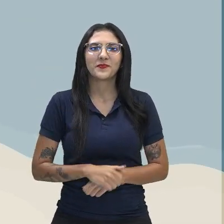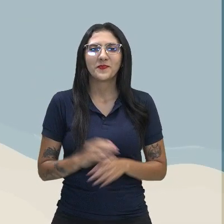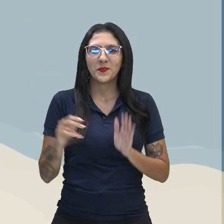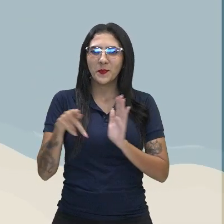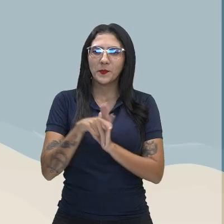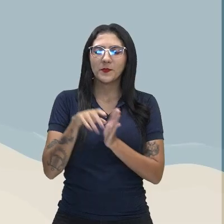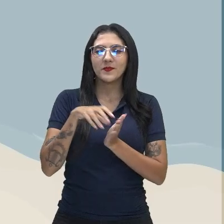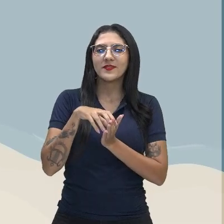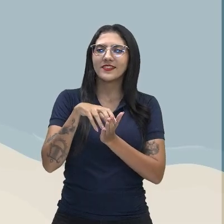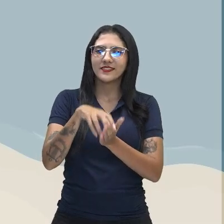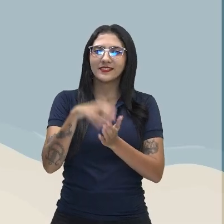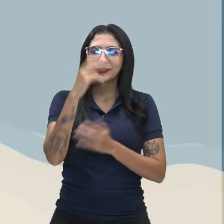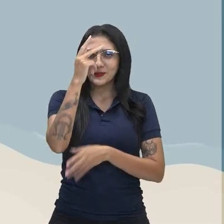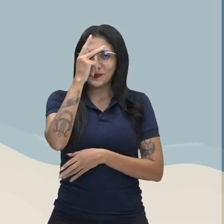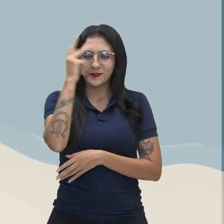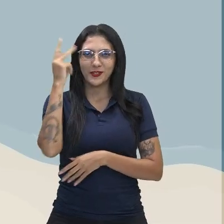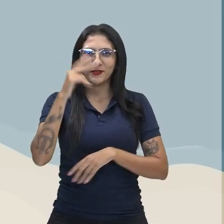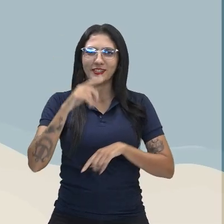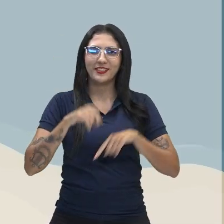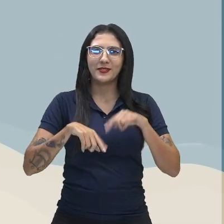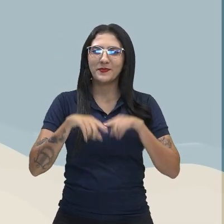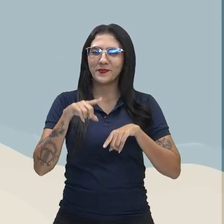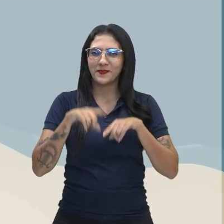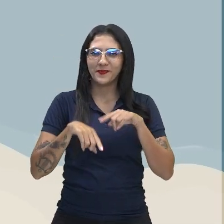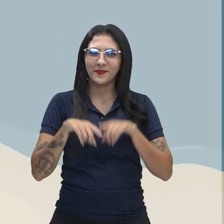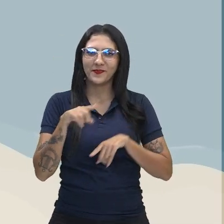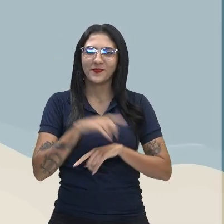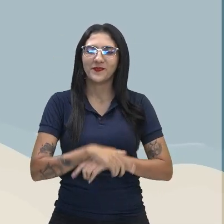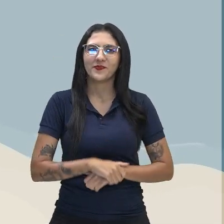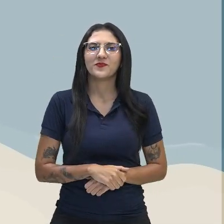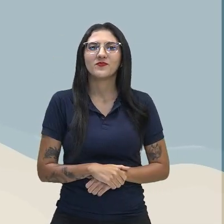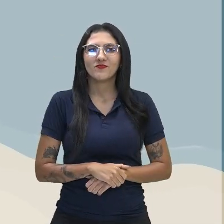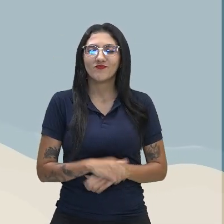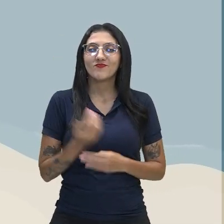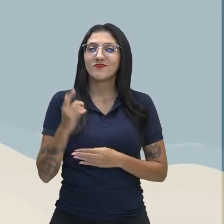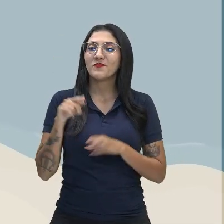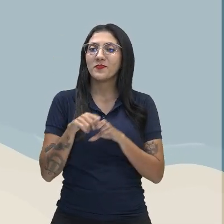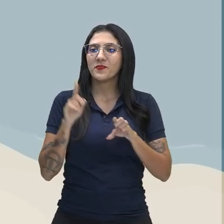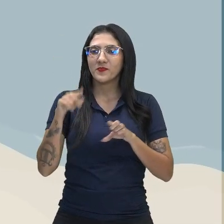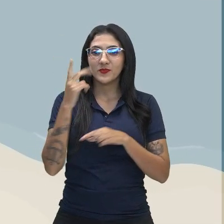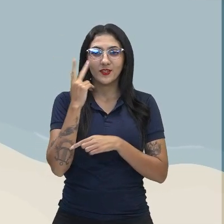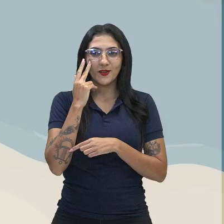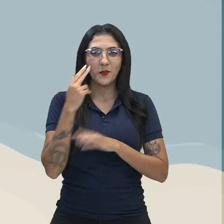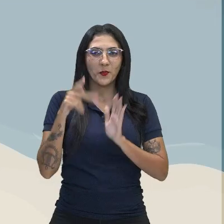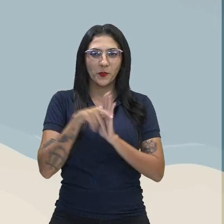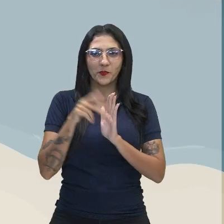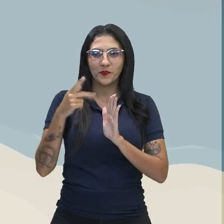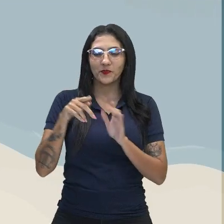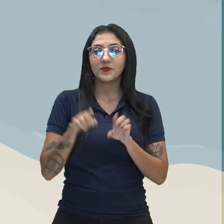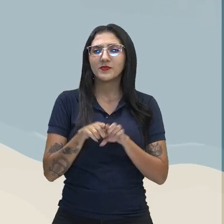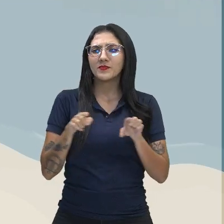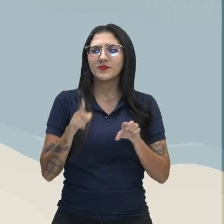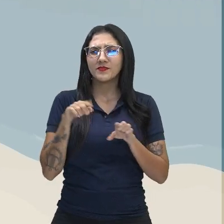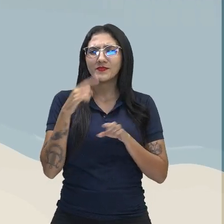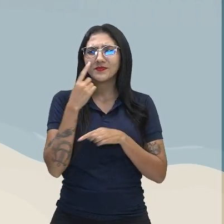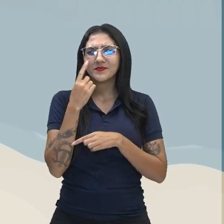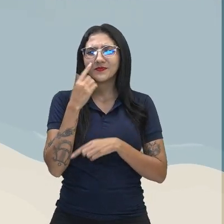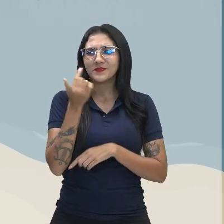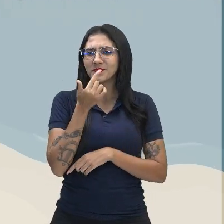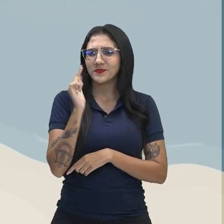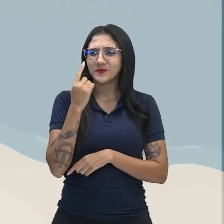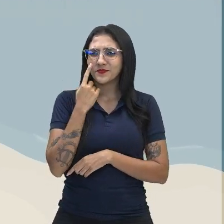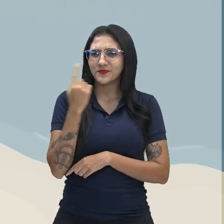pessoas e mercadorias. Mas não é o único meio de transporte que nós temos por aqui. Vejam só, outro meio comum que nós